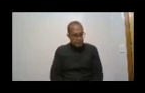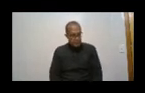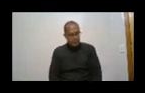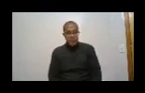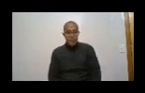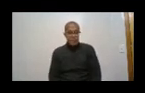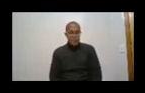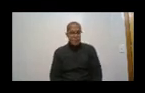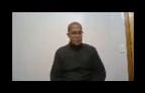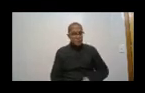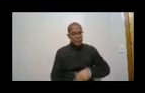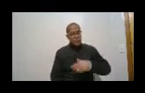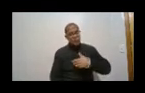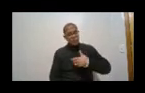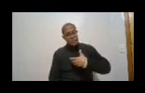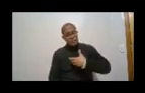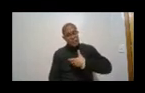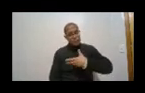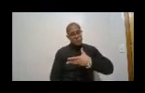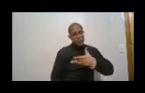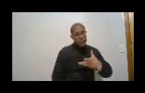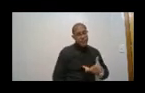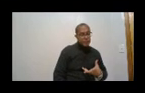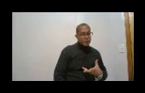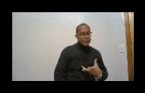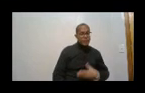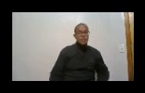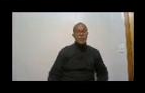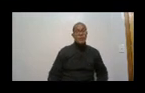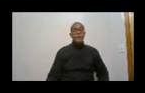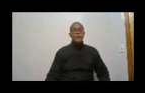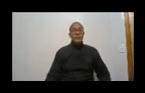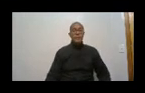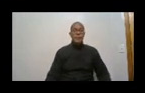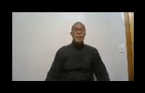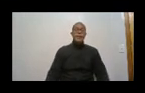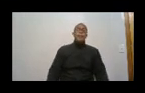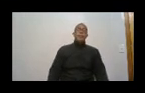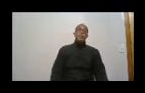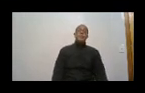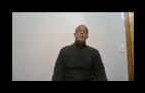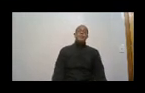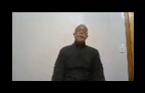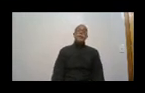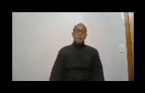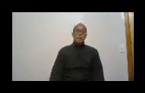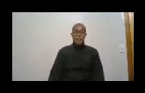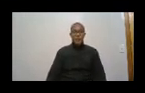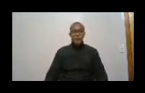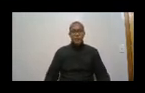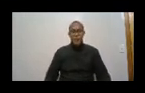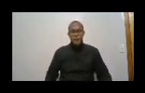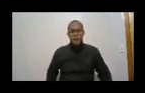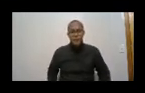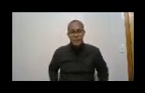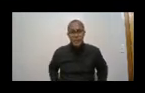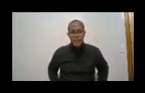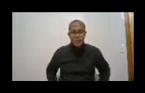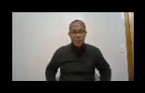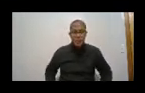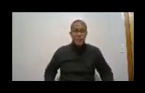senhores entendessem comigo aqui. Então, os senhores veem como tem desdobramentos para que aconteça o efeito, né? Mas a farmacodinâmica, o